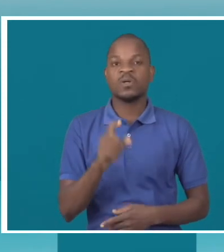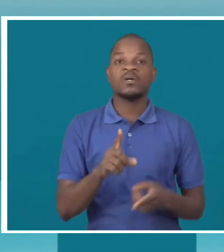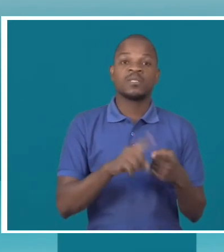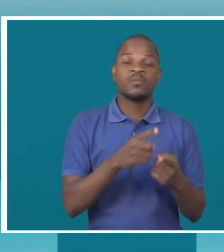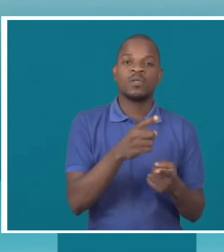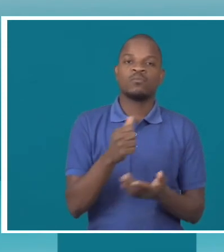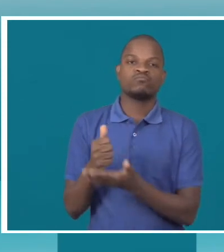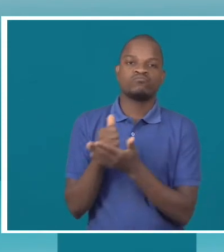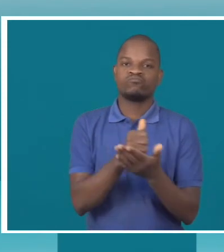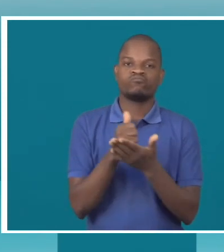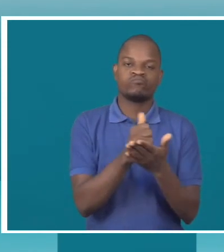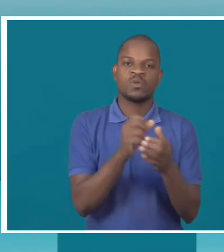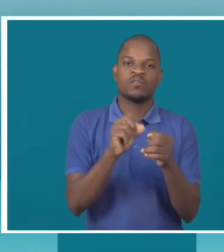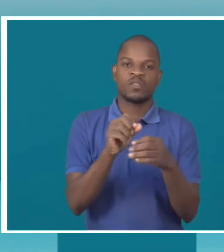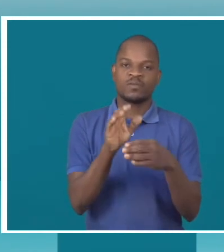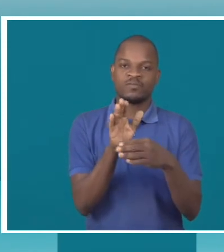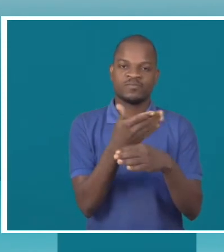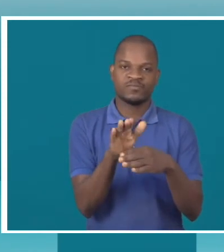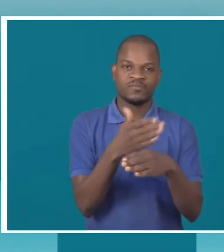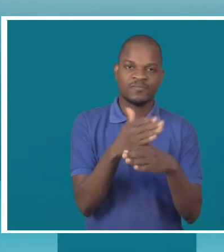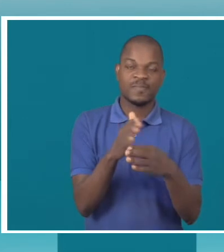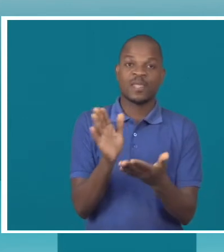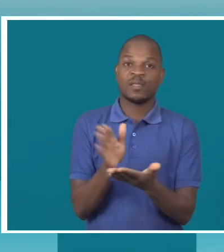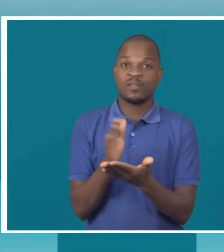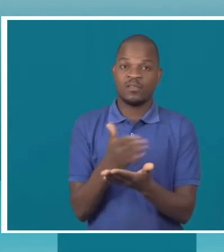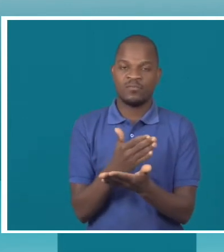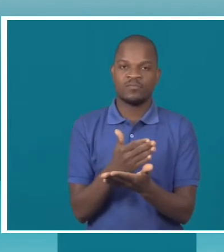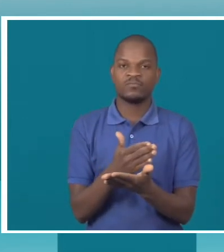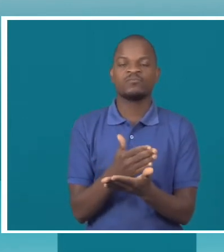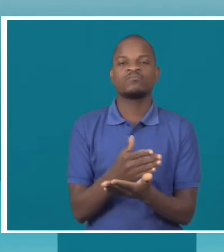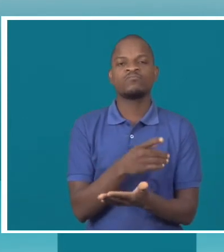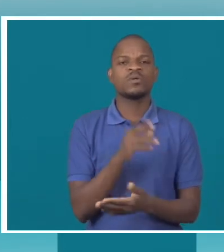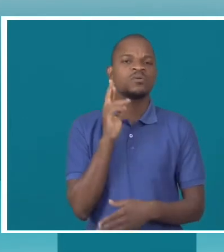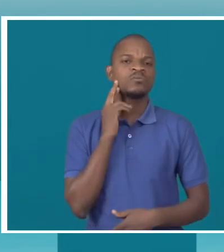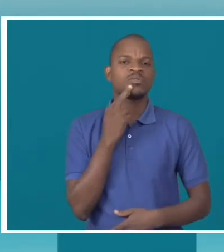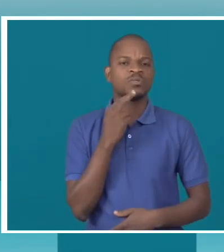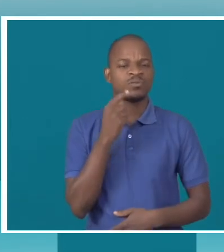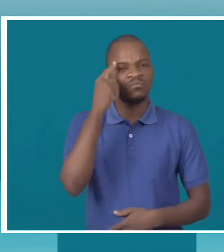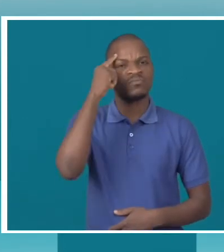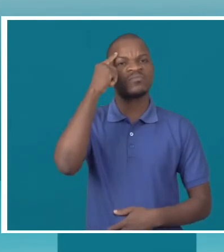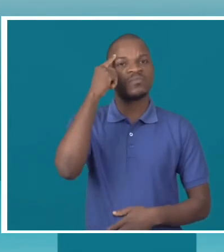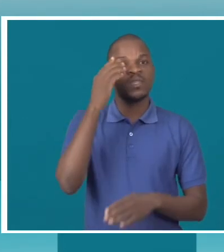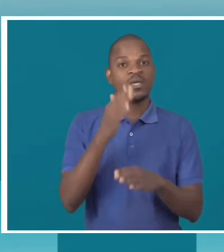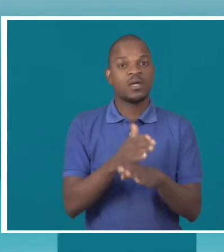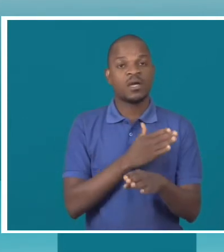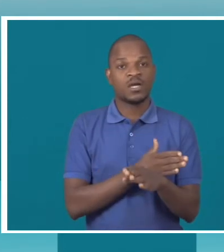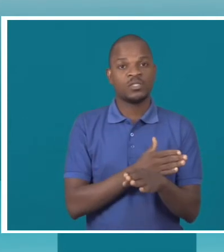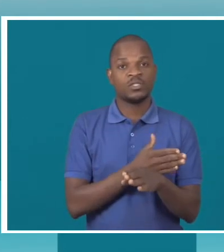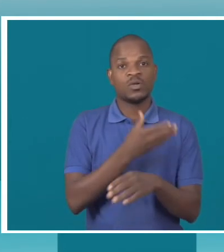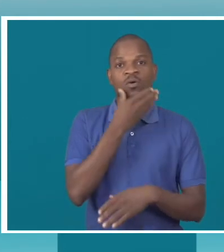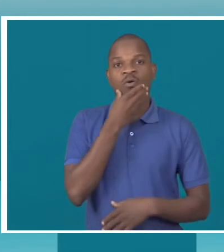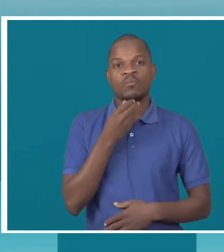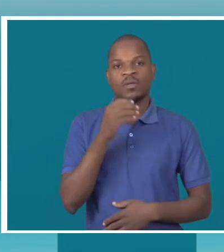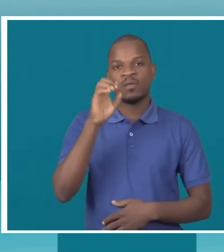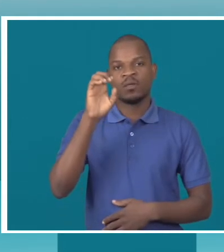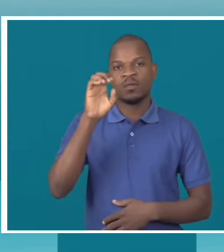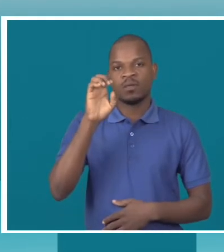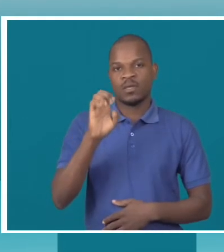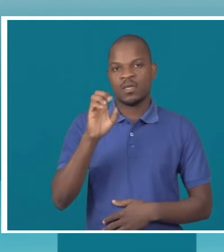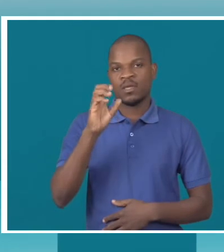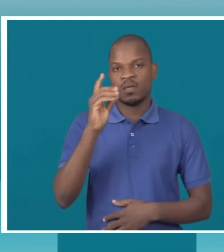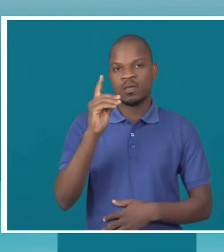também da revisão dos livros. Eu recordo do Eduardo White, que disse assim uma vez, em um dos livros